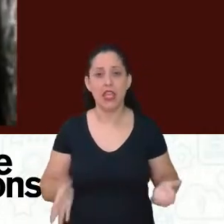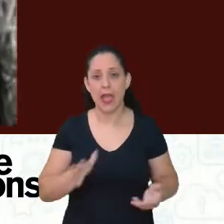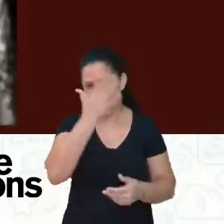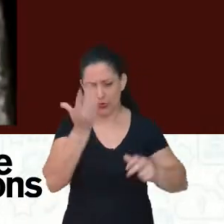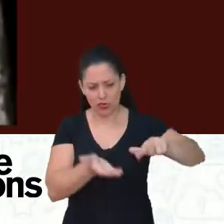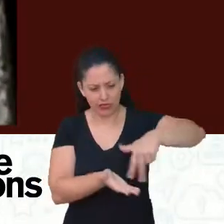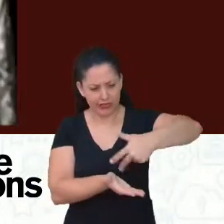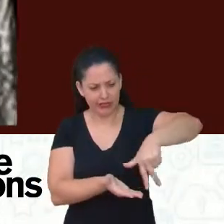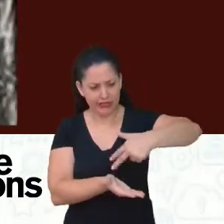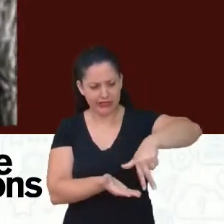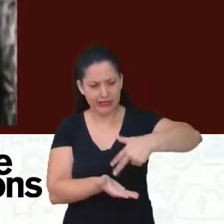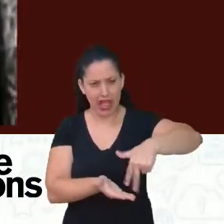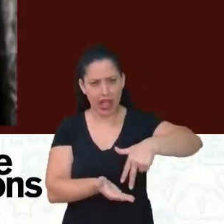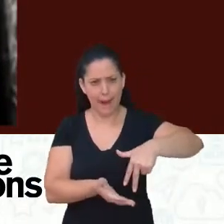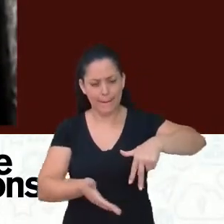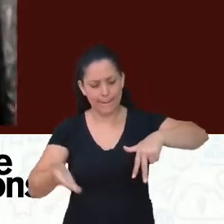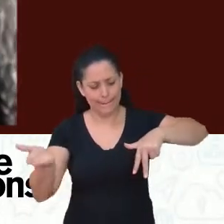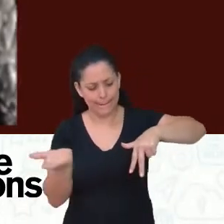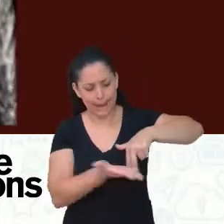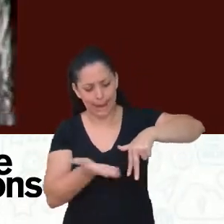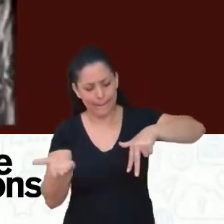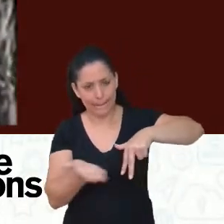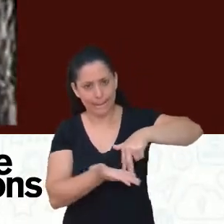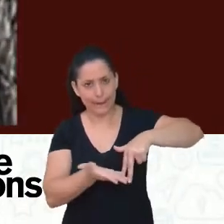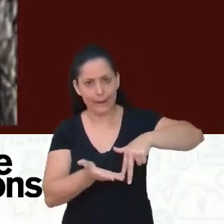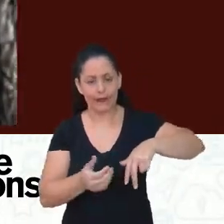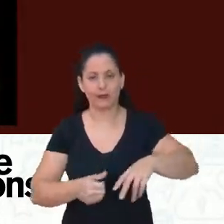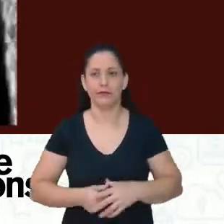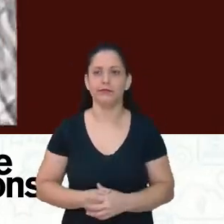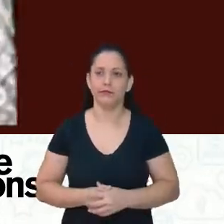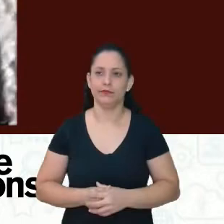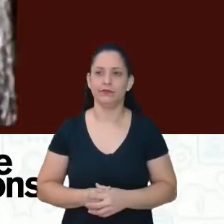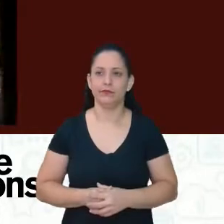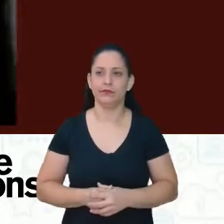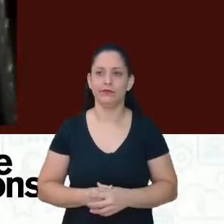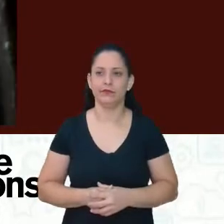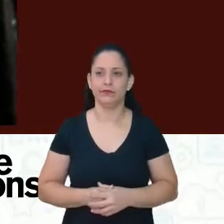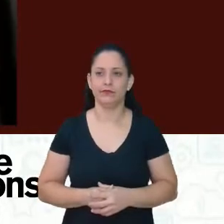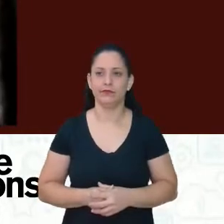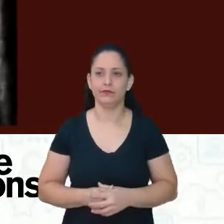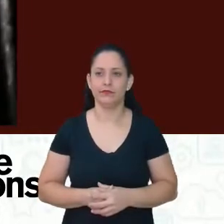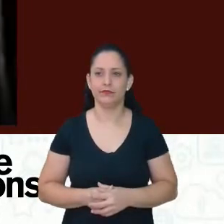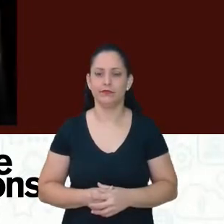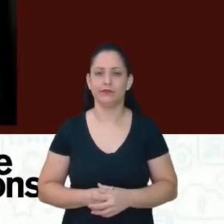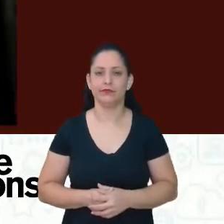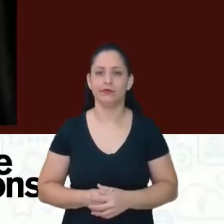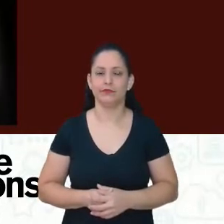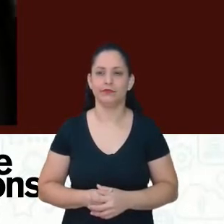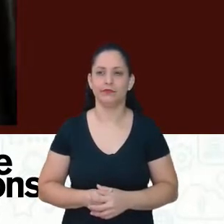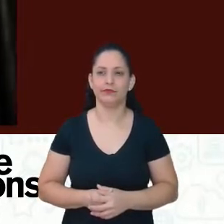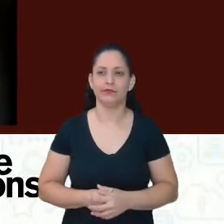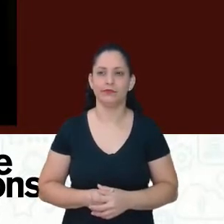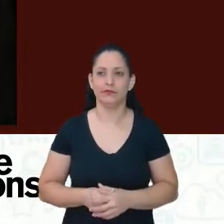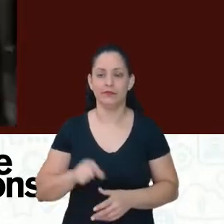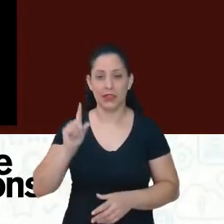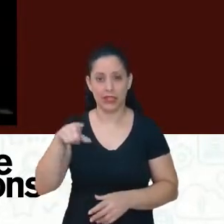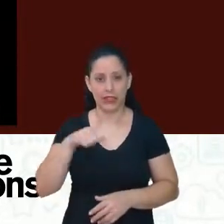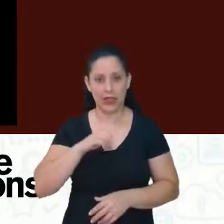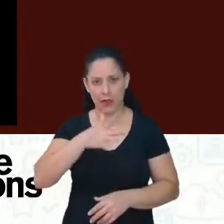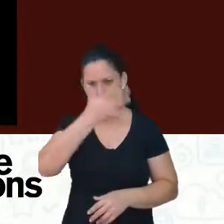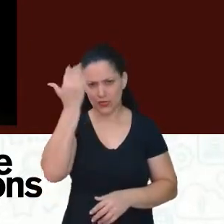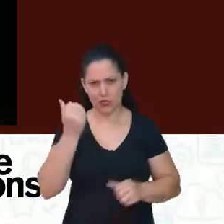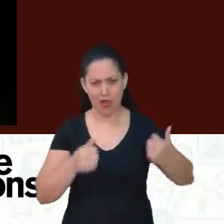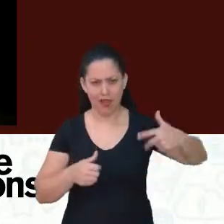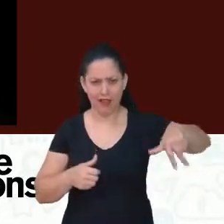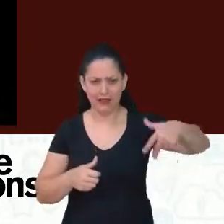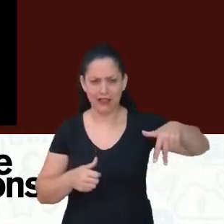que dançavam no peito da sua mulher. Em cada homem há 2 que dançam, o direito e o esquerdo. Um dançarino, o